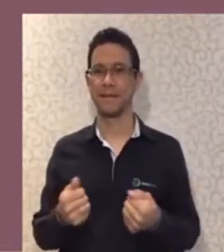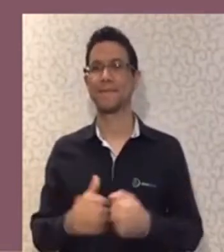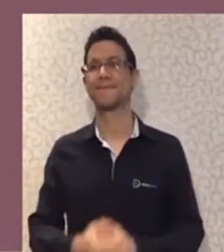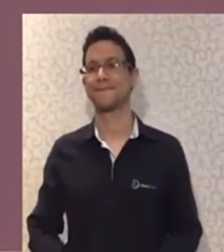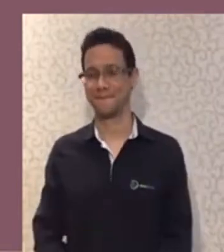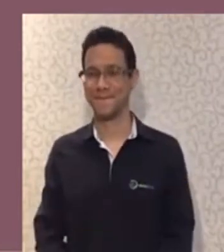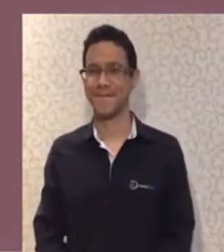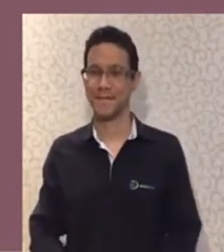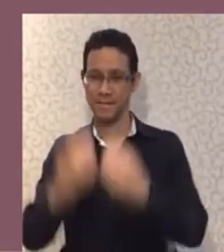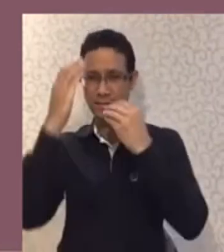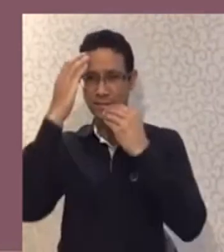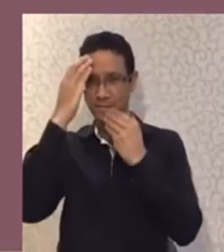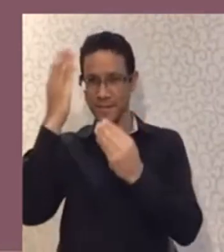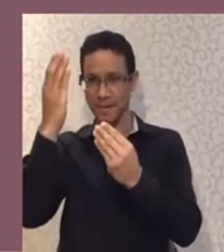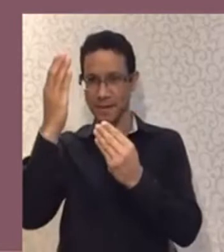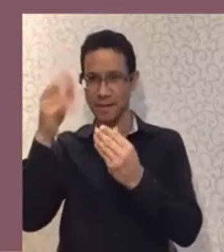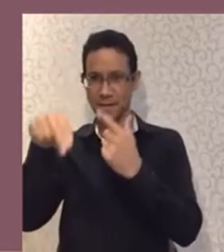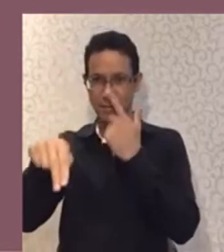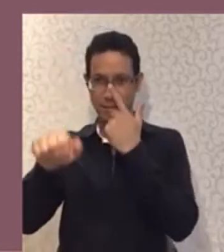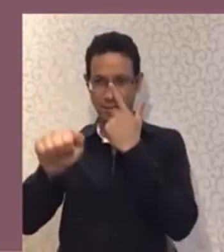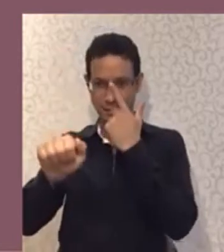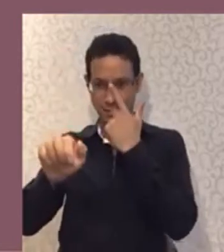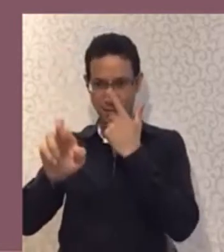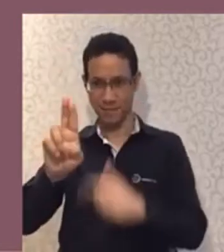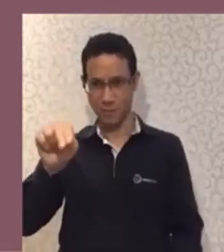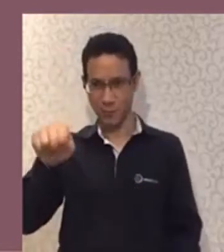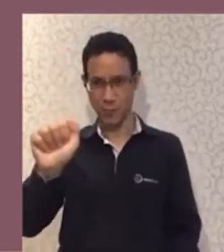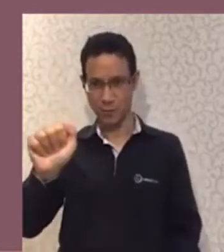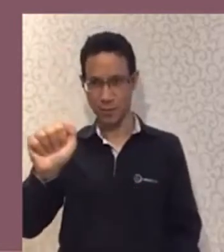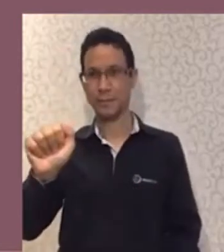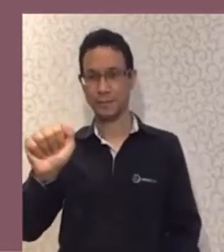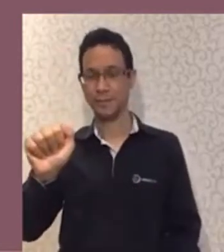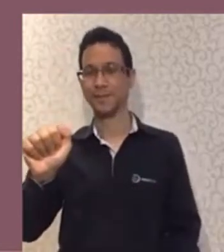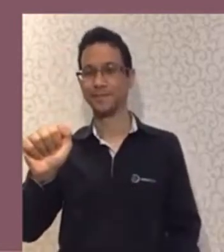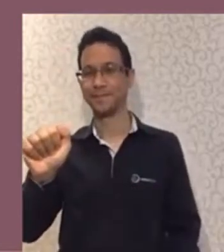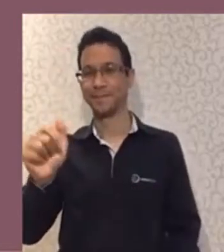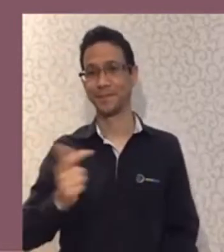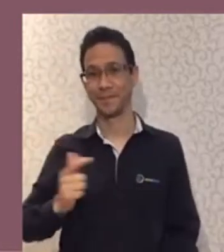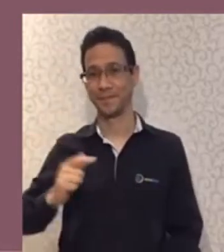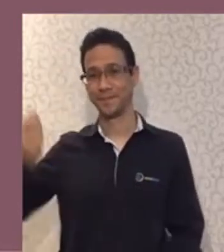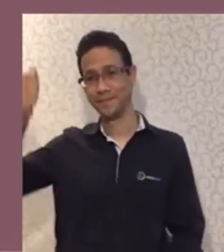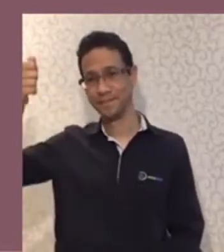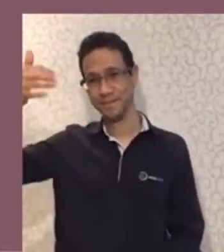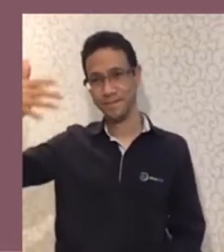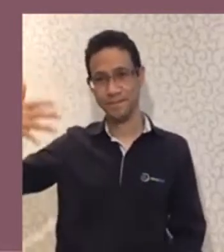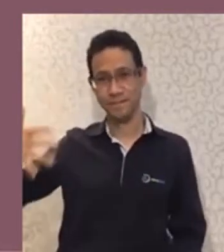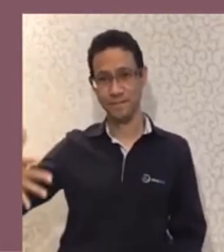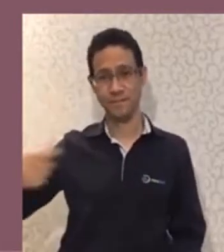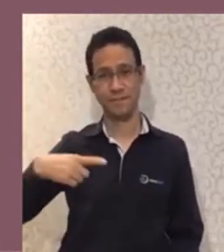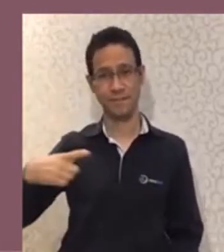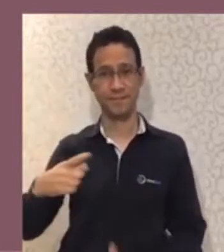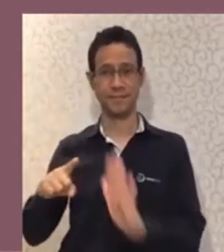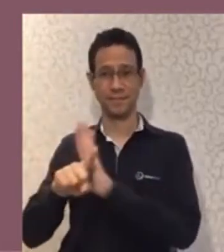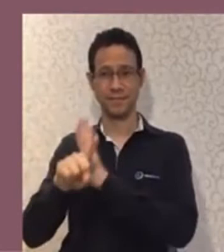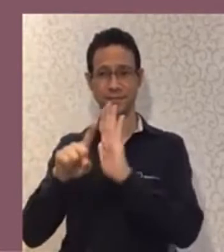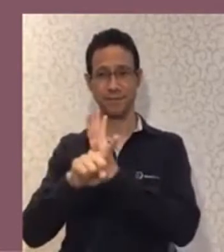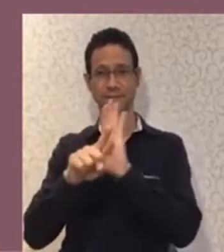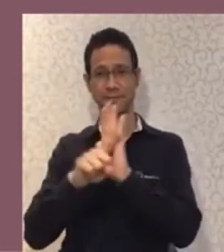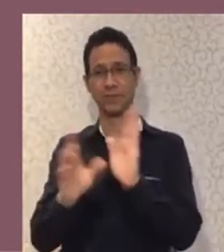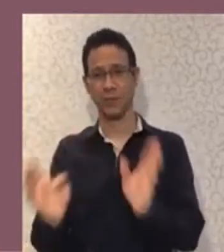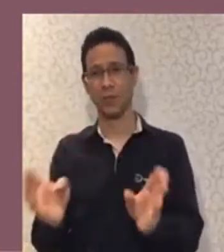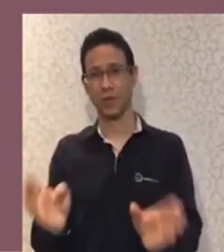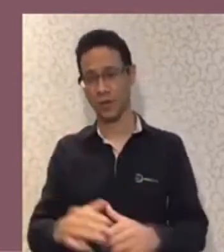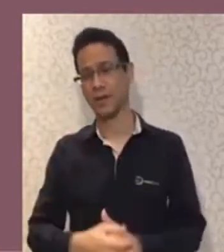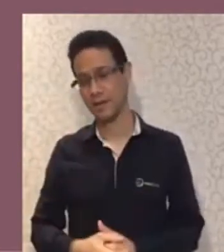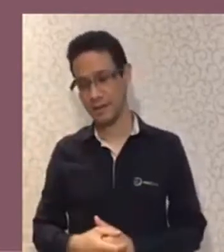Muito obrigado, Naruna. Tem chegado aqui algumas questões para a gente já, para aquecer